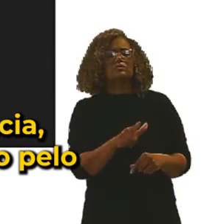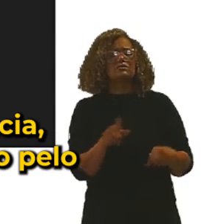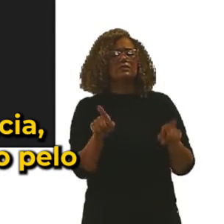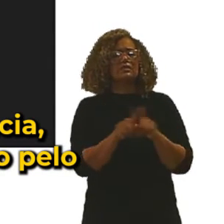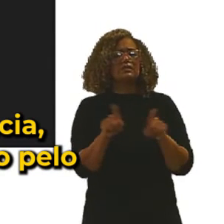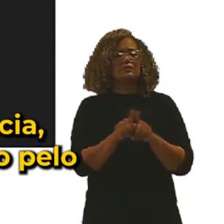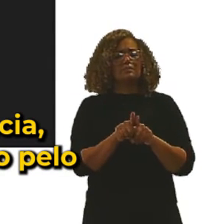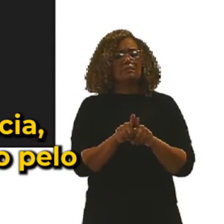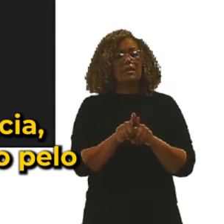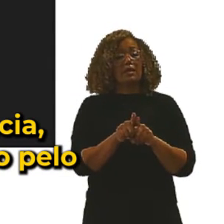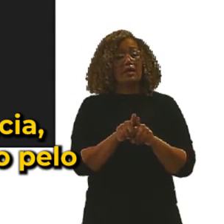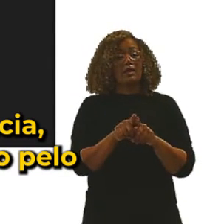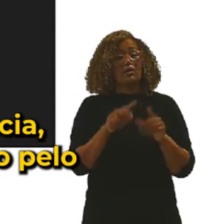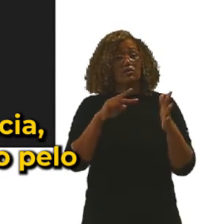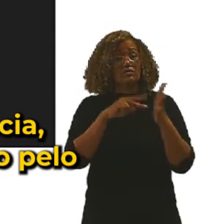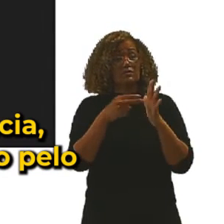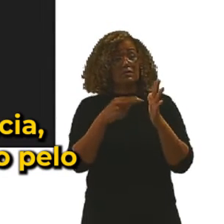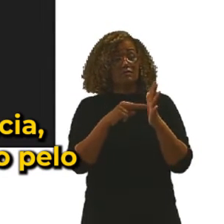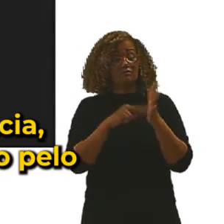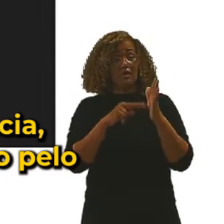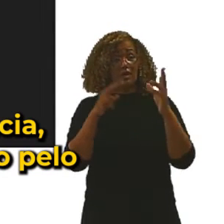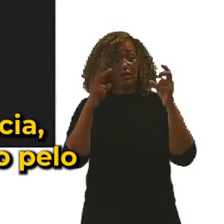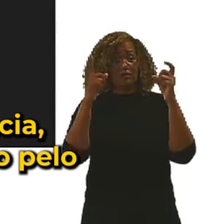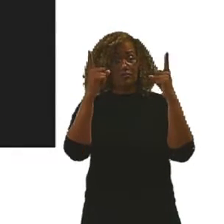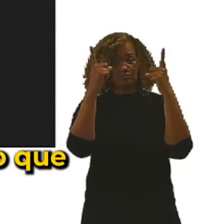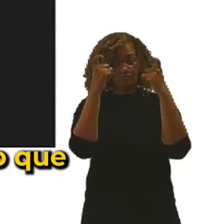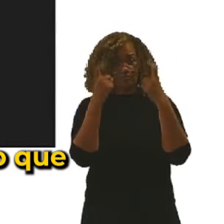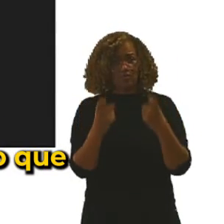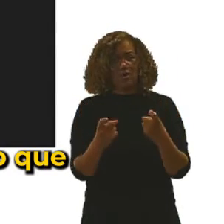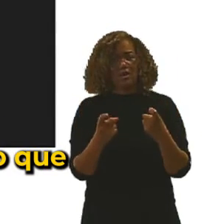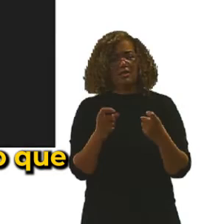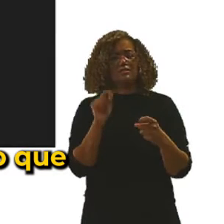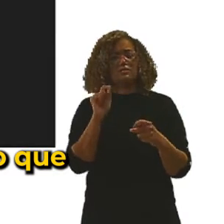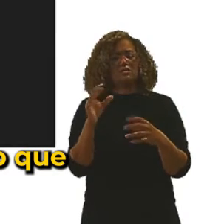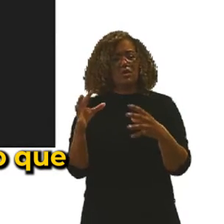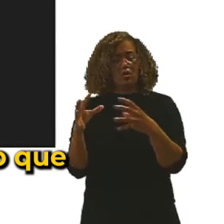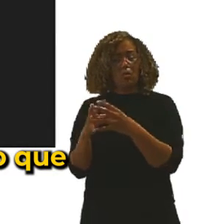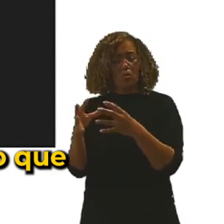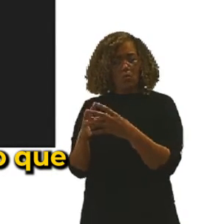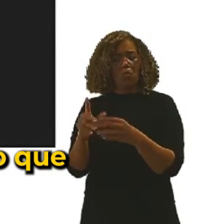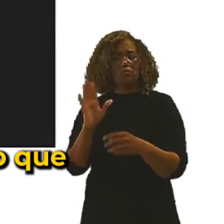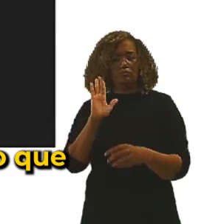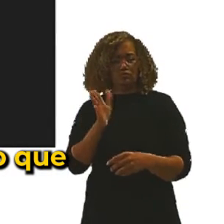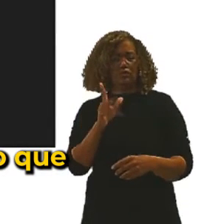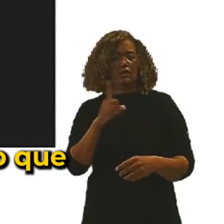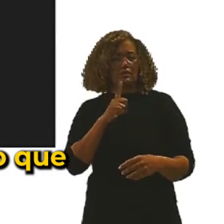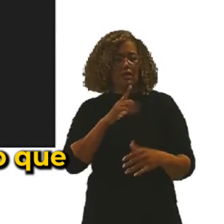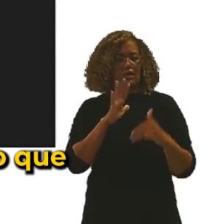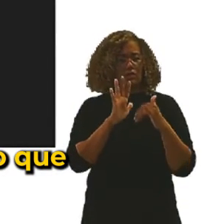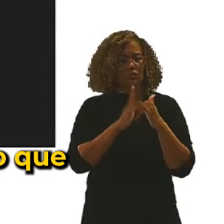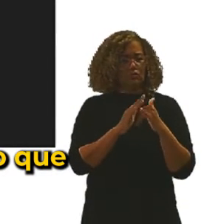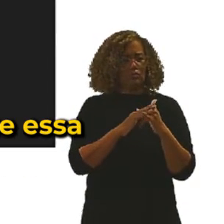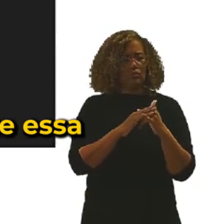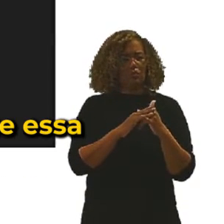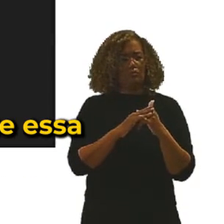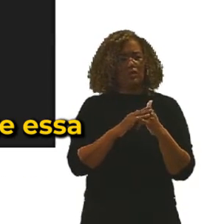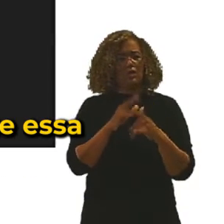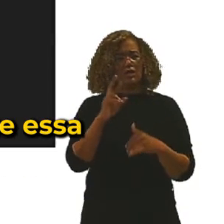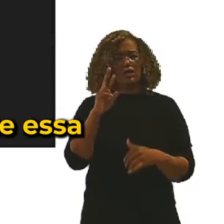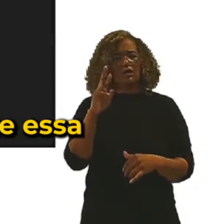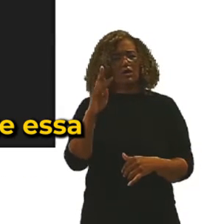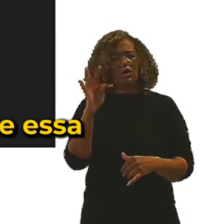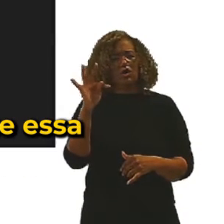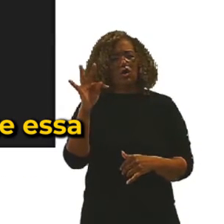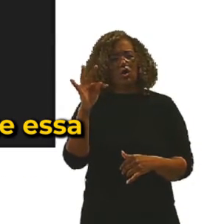violência. Nós temos até um vídeo produzido pelo Núcleo Judiciário da Mulher, né, que eu vou pedir para a equipe compartilhar no YouTube, que é um vídeo que chama Rota Crítica, que mostra